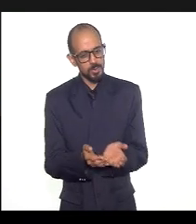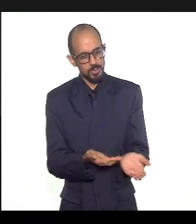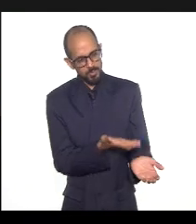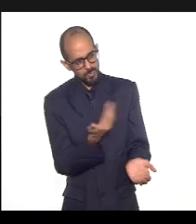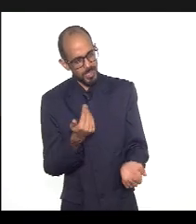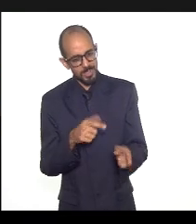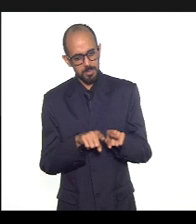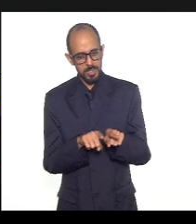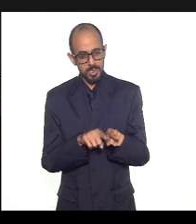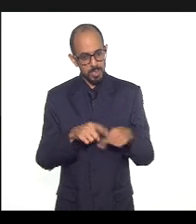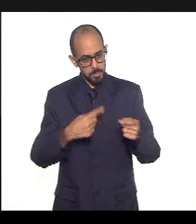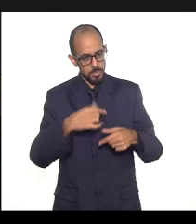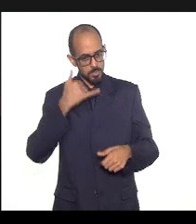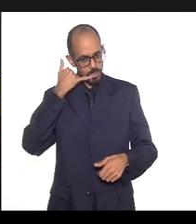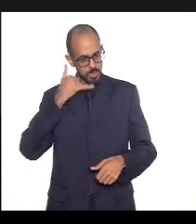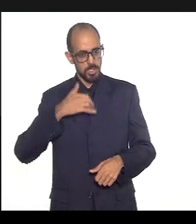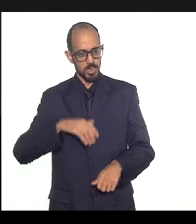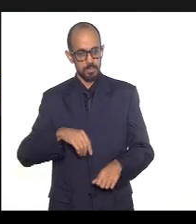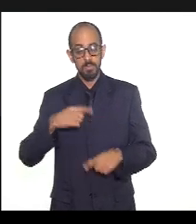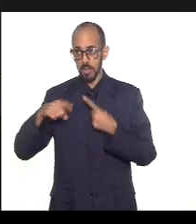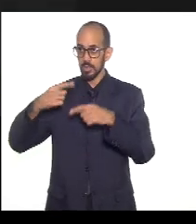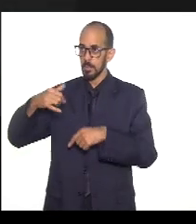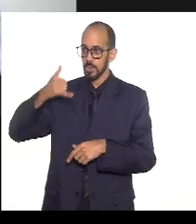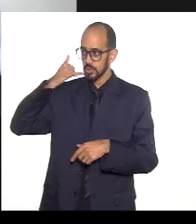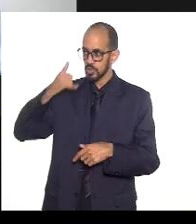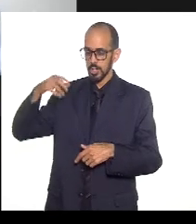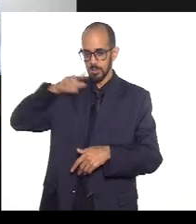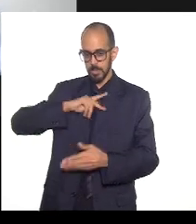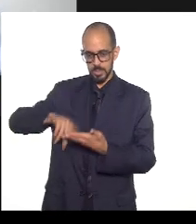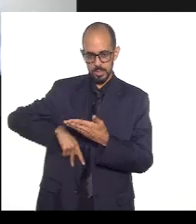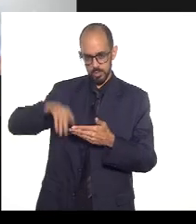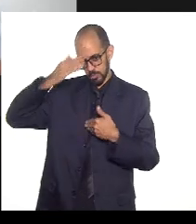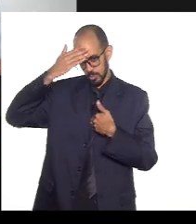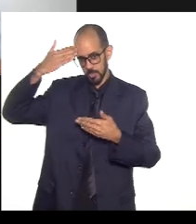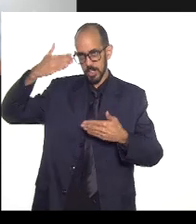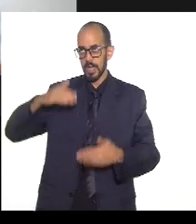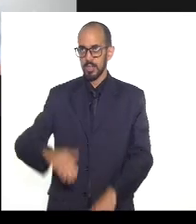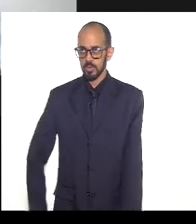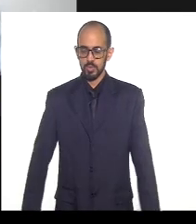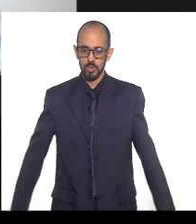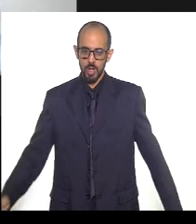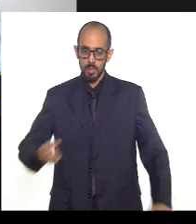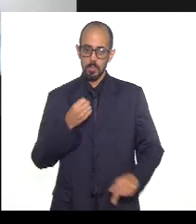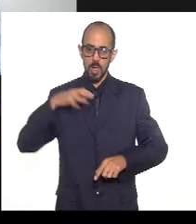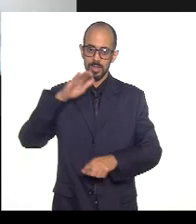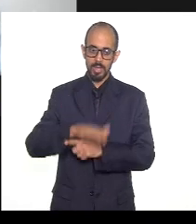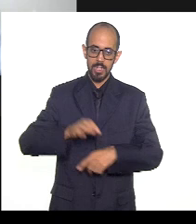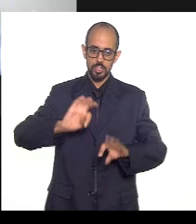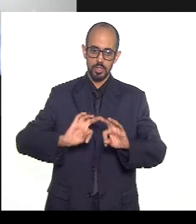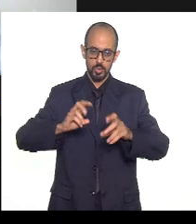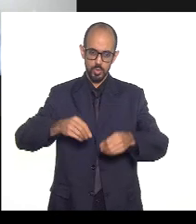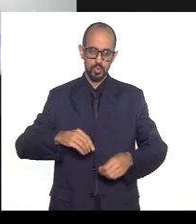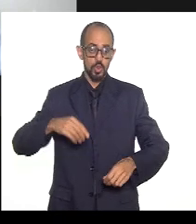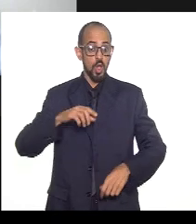Depois me liga, Bebeto. Vou te ligar, presidente. Valeu, obrigado. Grande abraço, boa tarde a todas e a todos. Lucinha, estou com